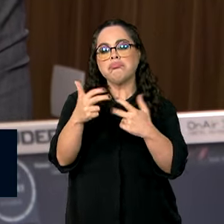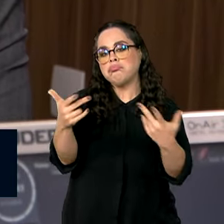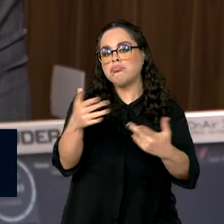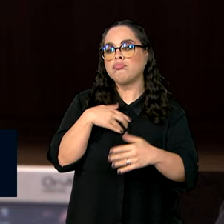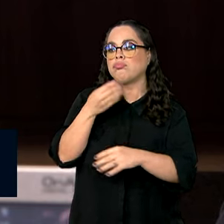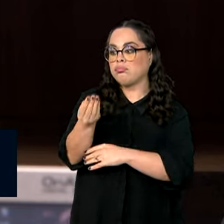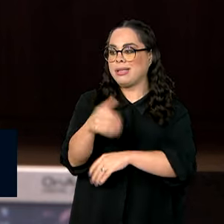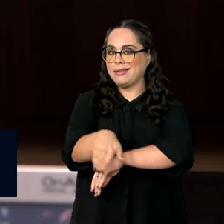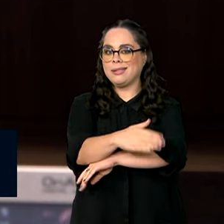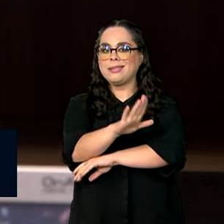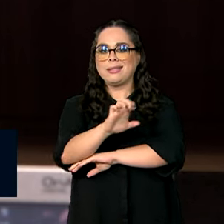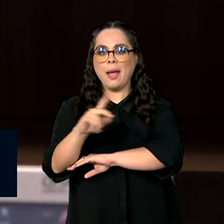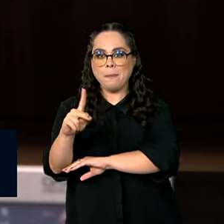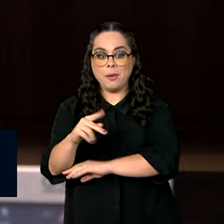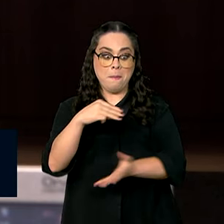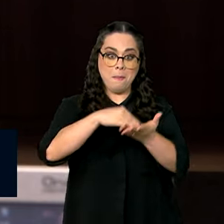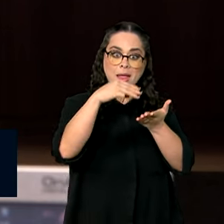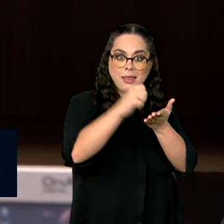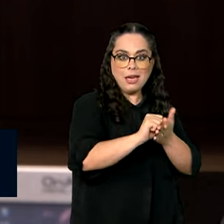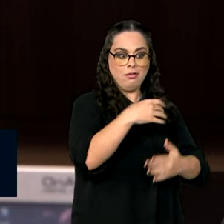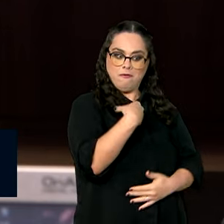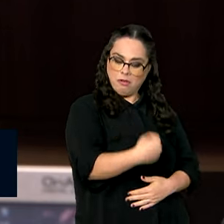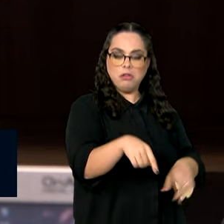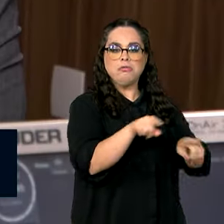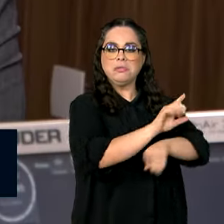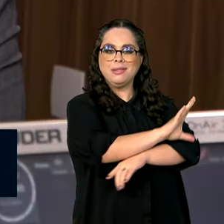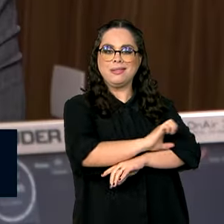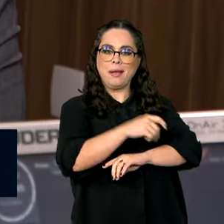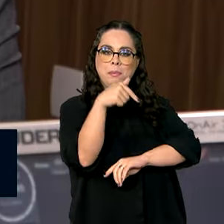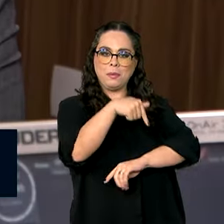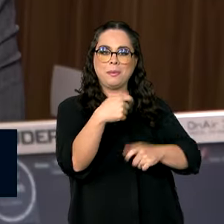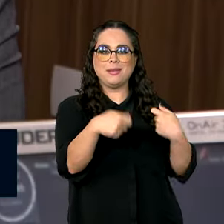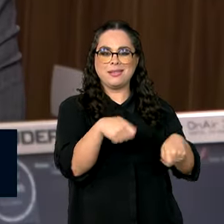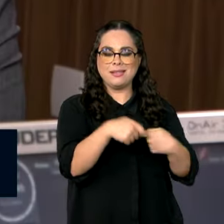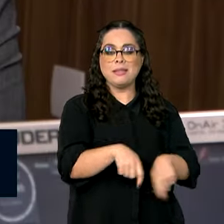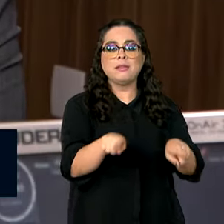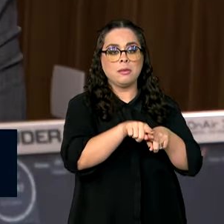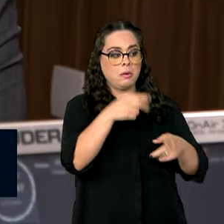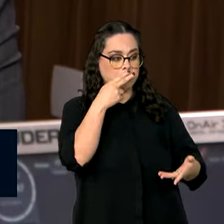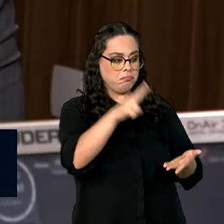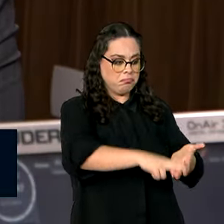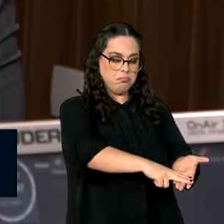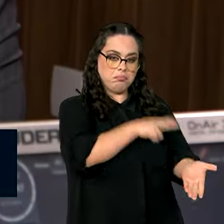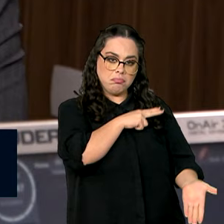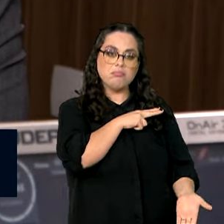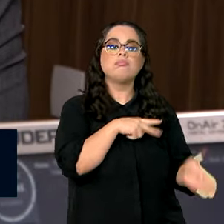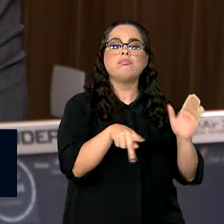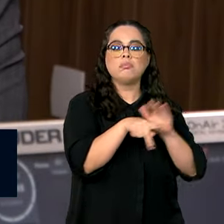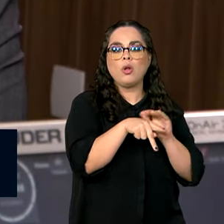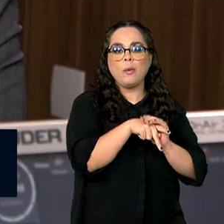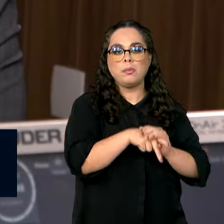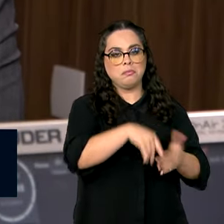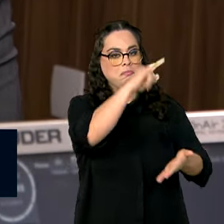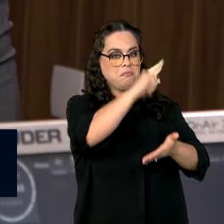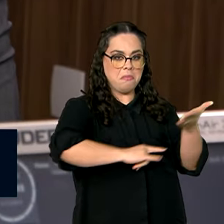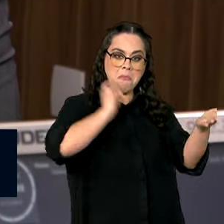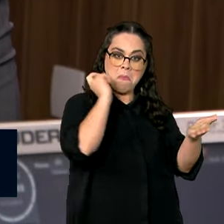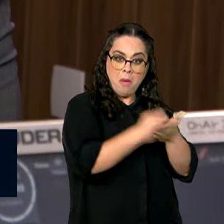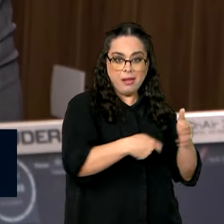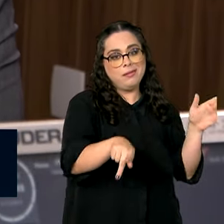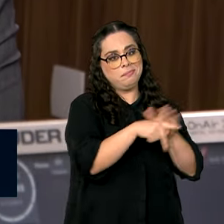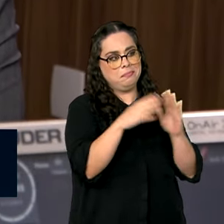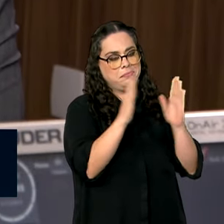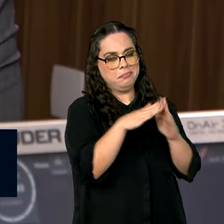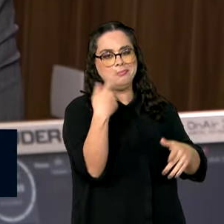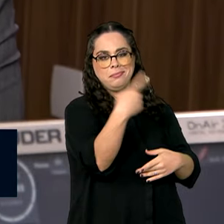dirigir a uma escola e matricular o seu filho com CEP e até mesmo a de receber as suas correspondências os seus boletos na residência